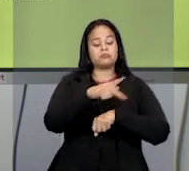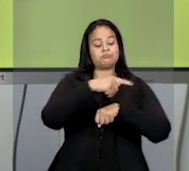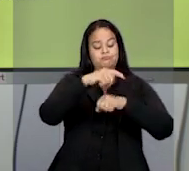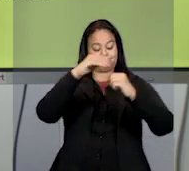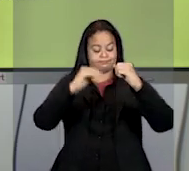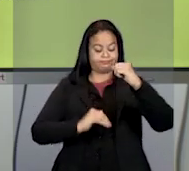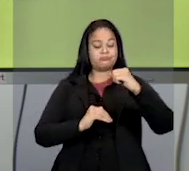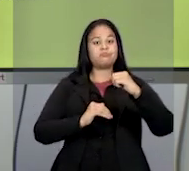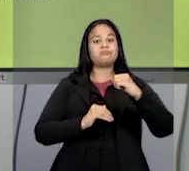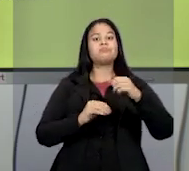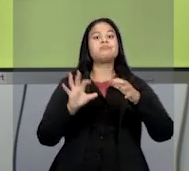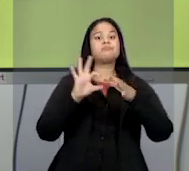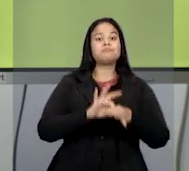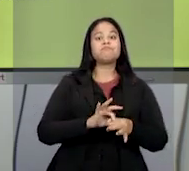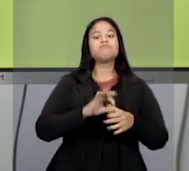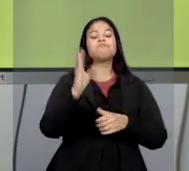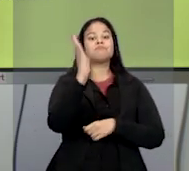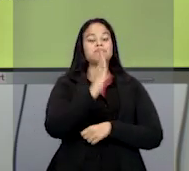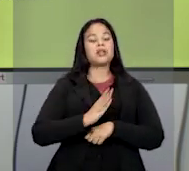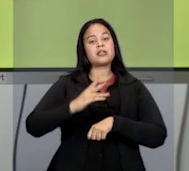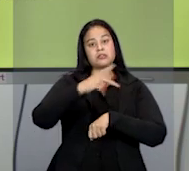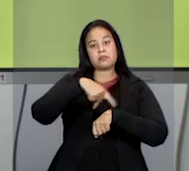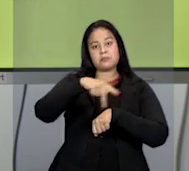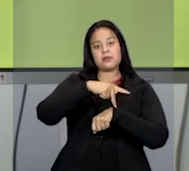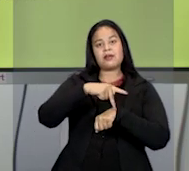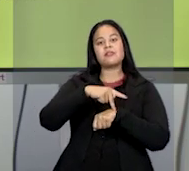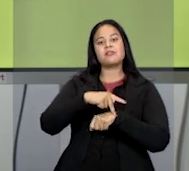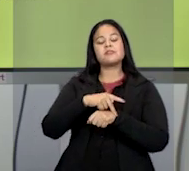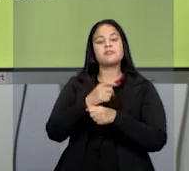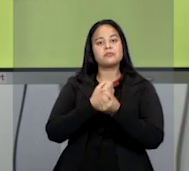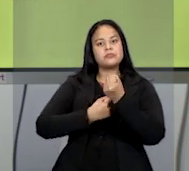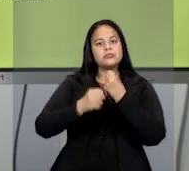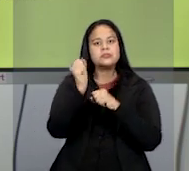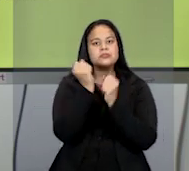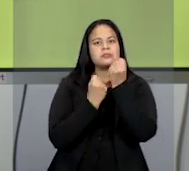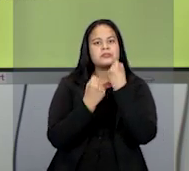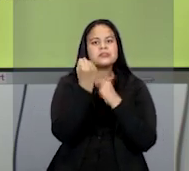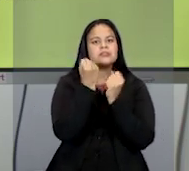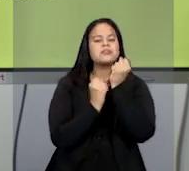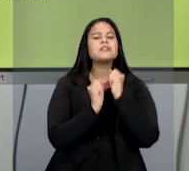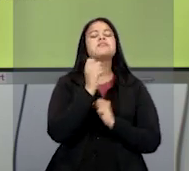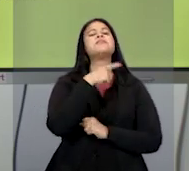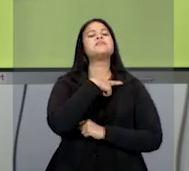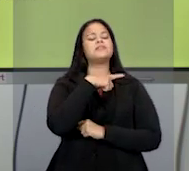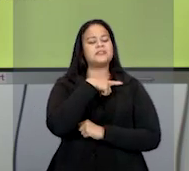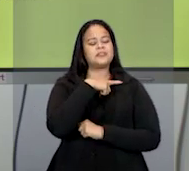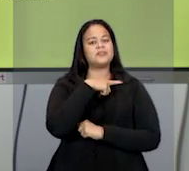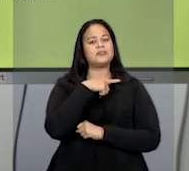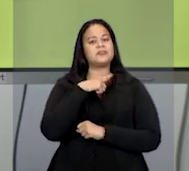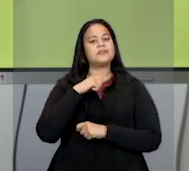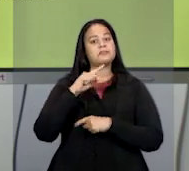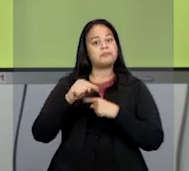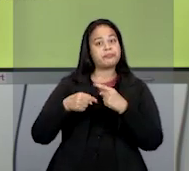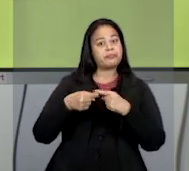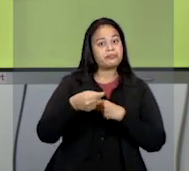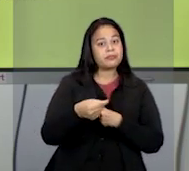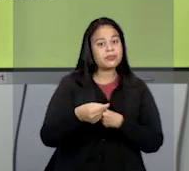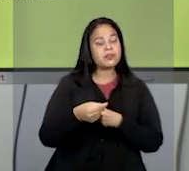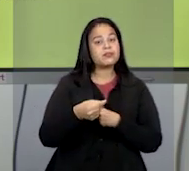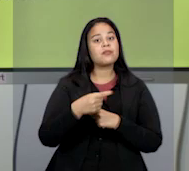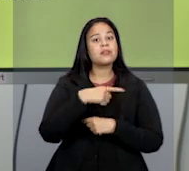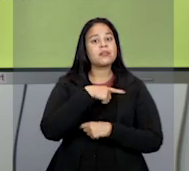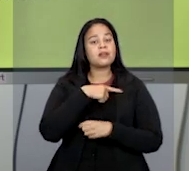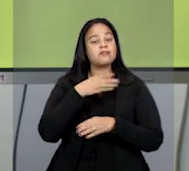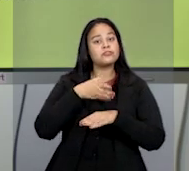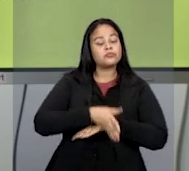o Brasil foi contemplado com esse processo de industrialização. E automaticamente, após chegar esse processo industrial